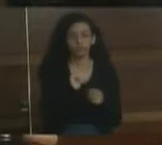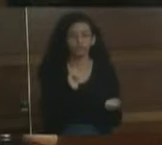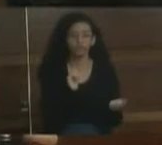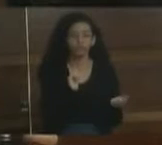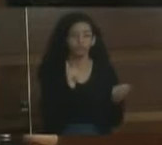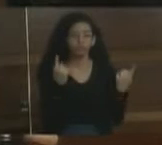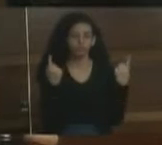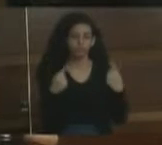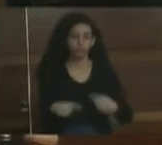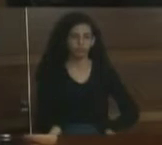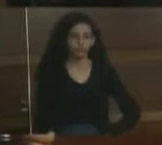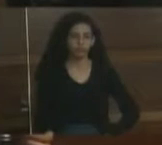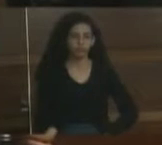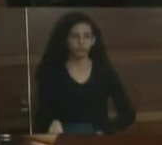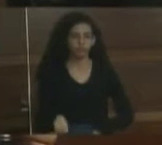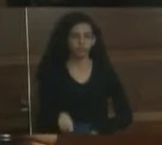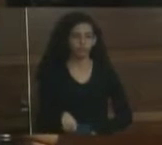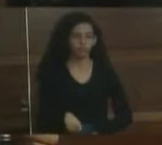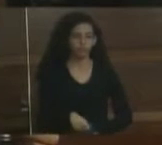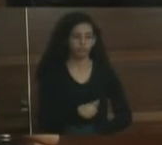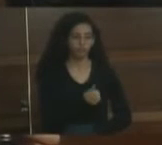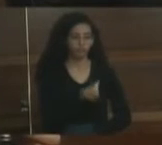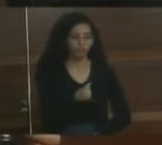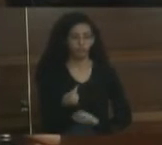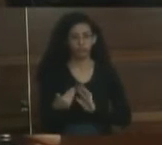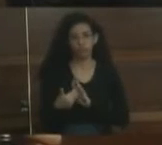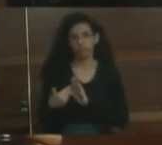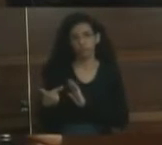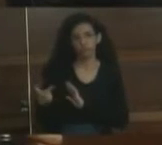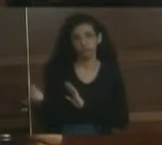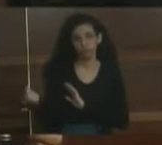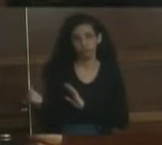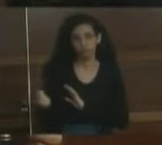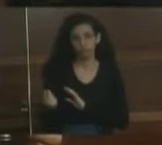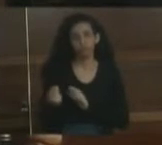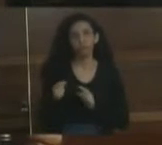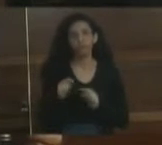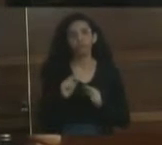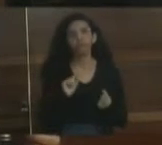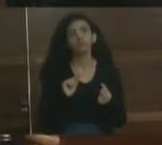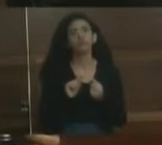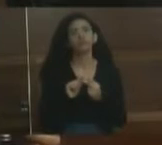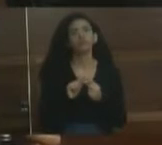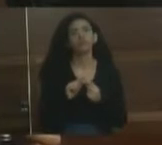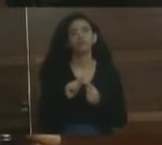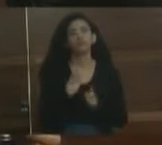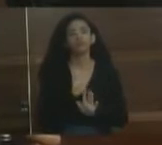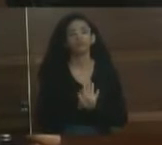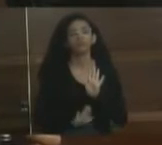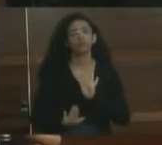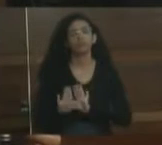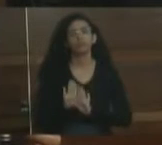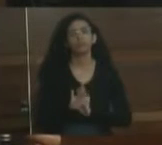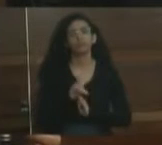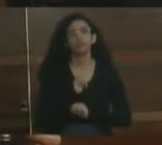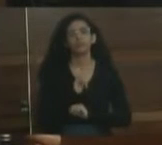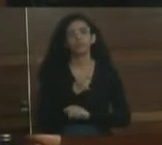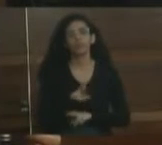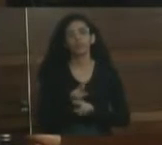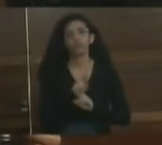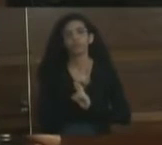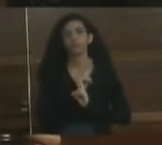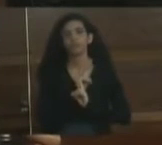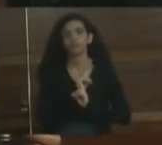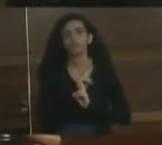desafios da gestão 17 a 20 né a missão da controladoria controle o geral do município de angra dos reis tem como missão